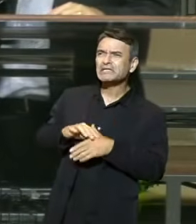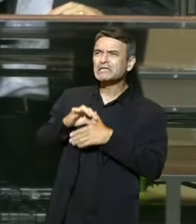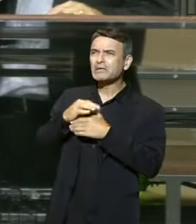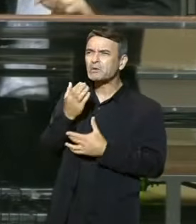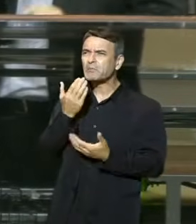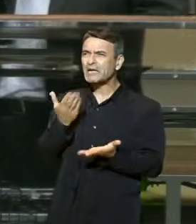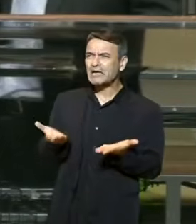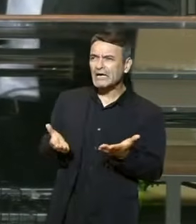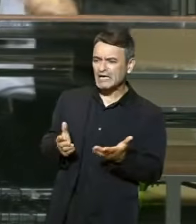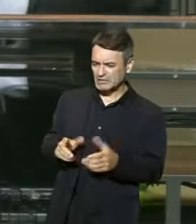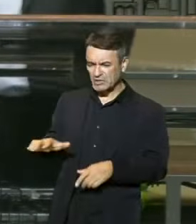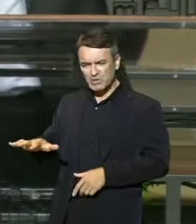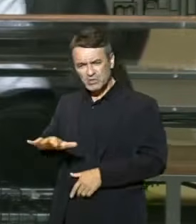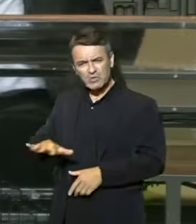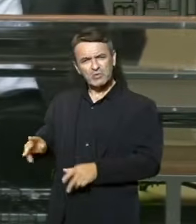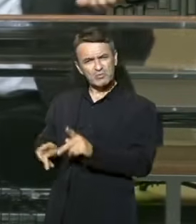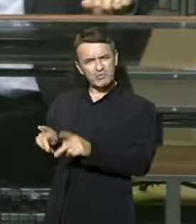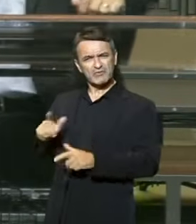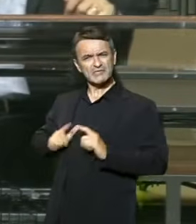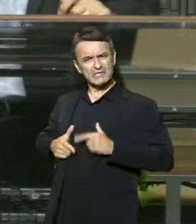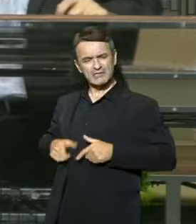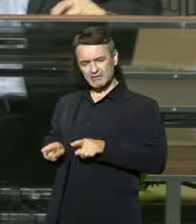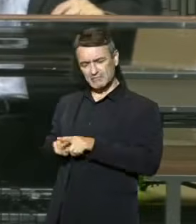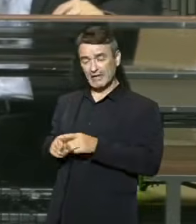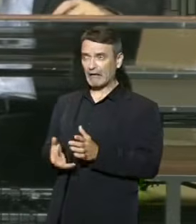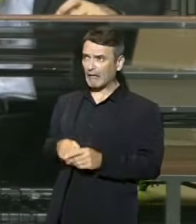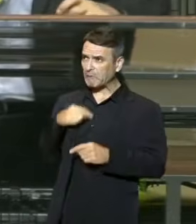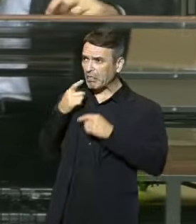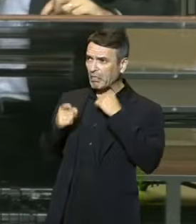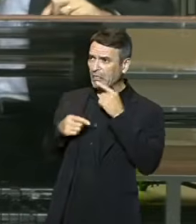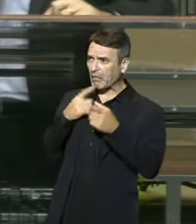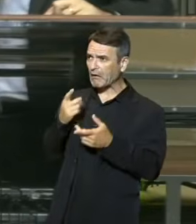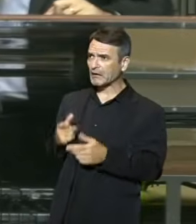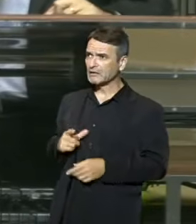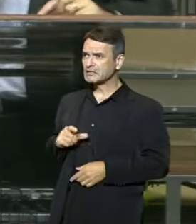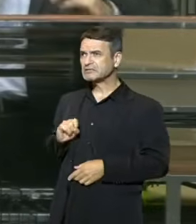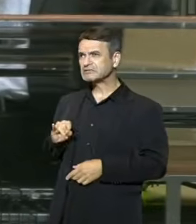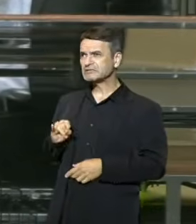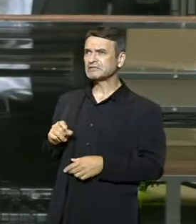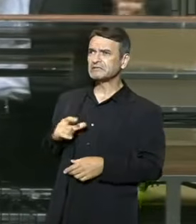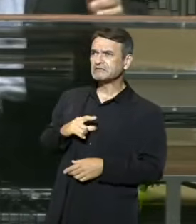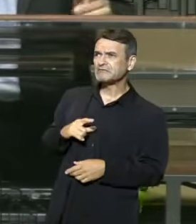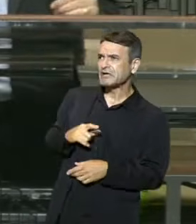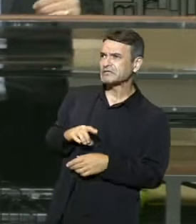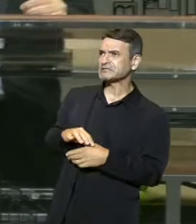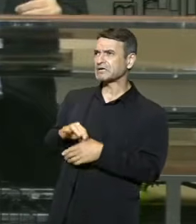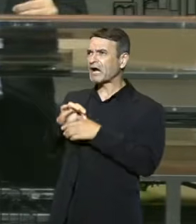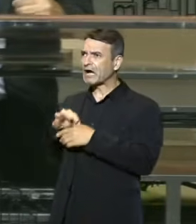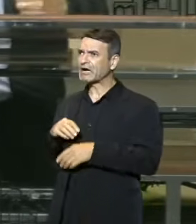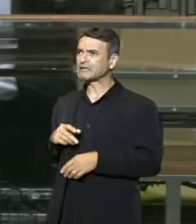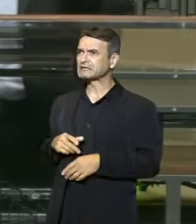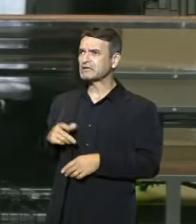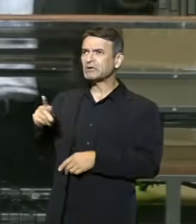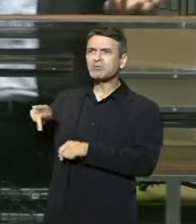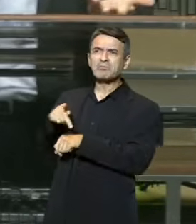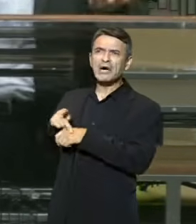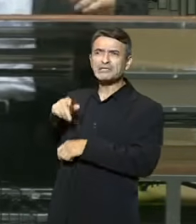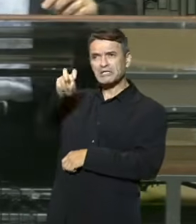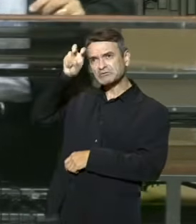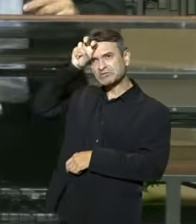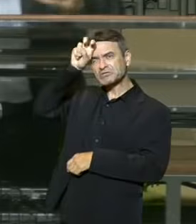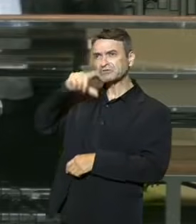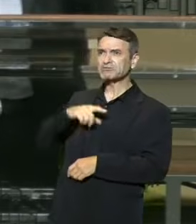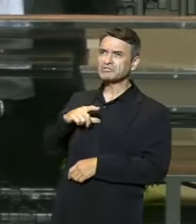israelitas começaram a reclamar, dizendo, se tivéssemos um pouco de carne para comer. No Egito comíamos quanto